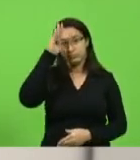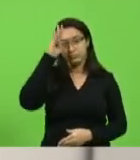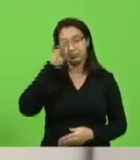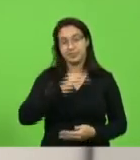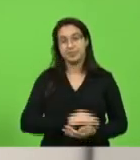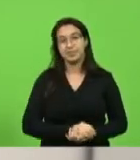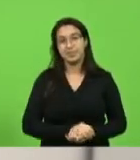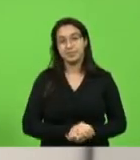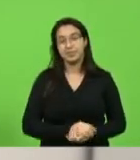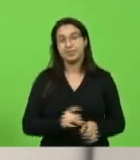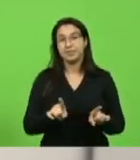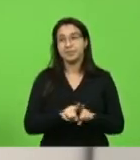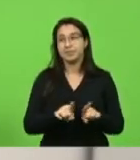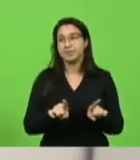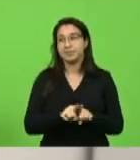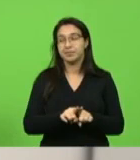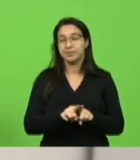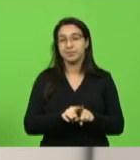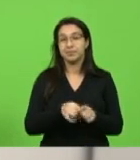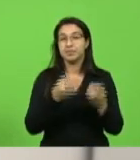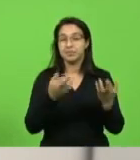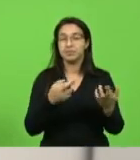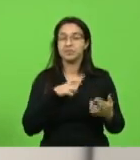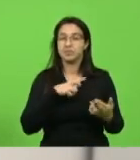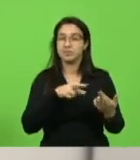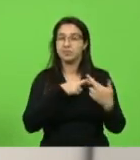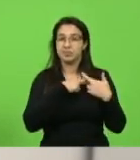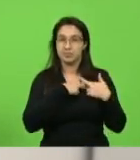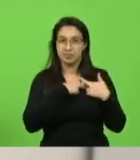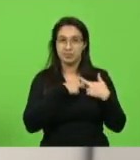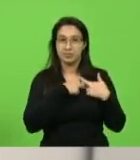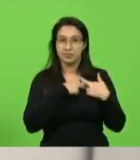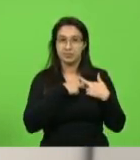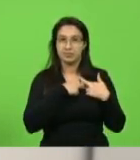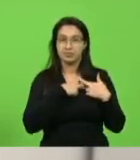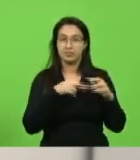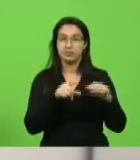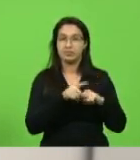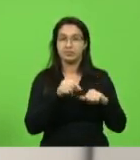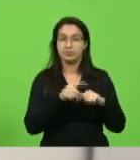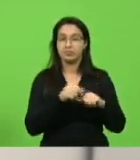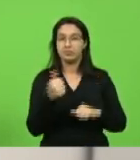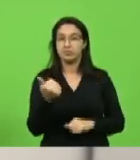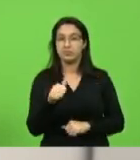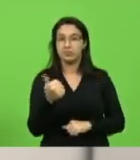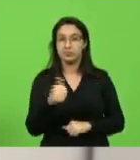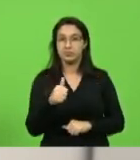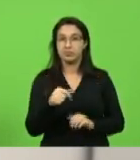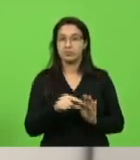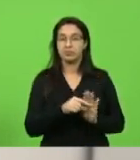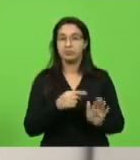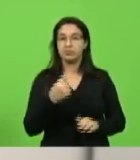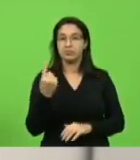dentre outros, pelo crime de responsabilidade previsto no artigo 11, item 1, da Lei